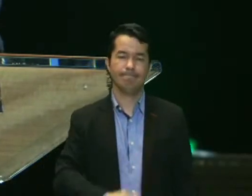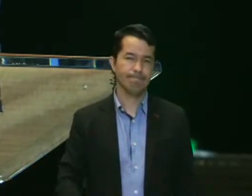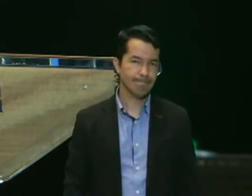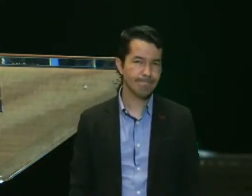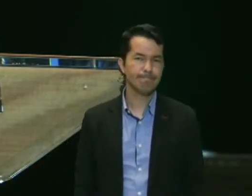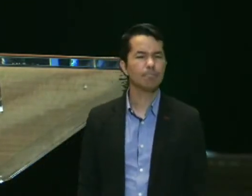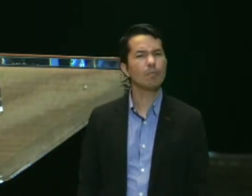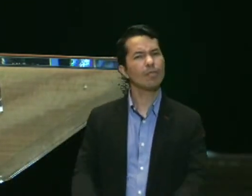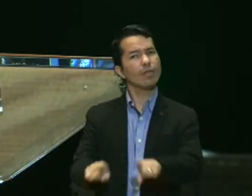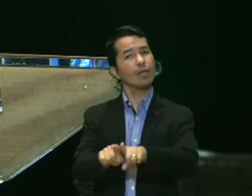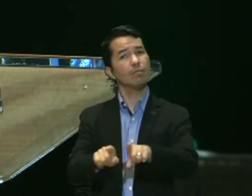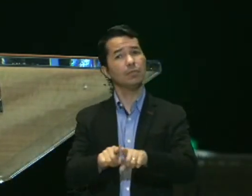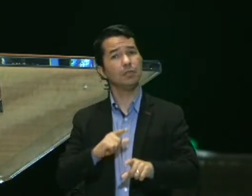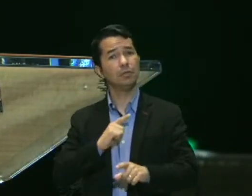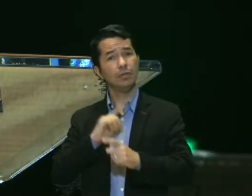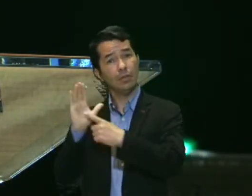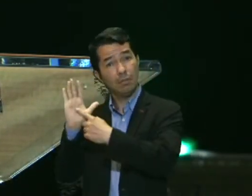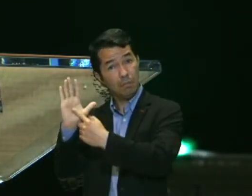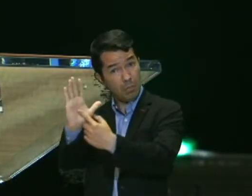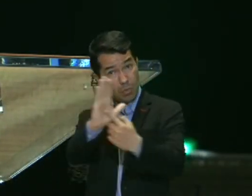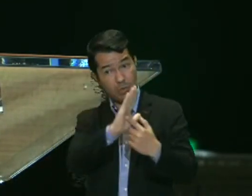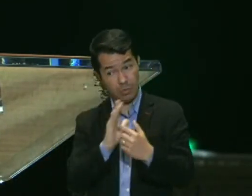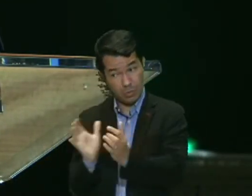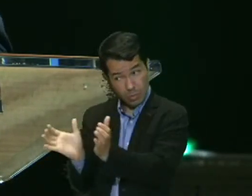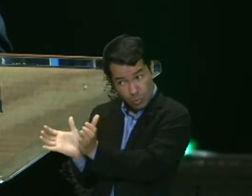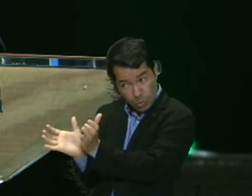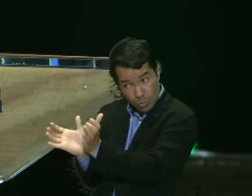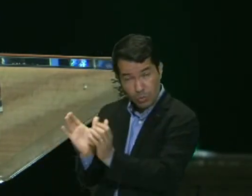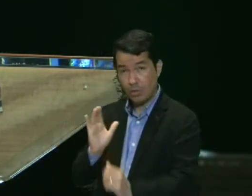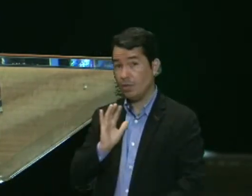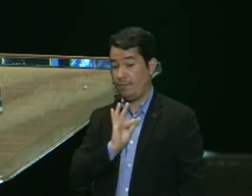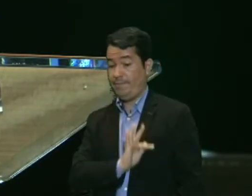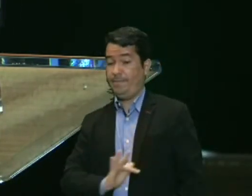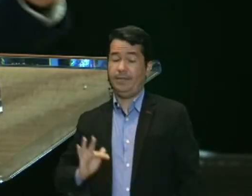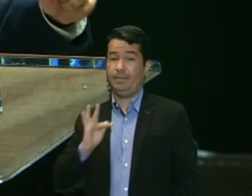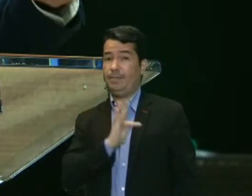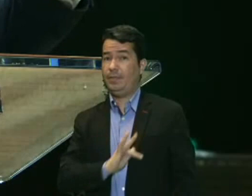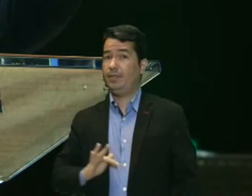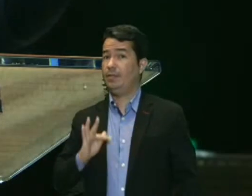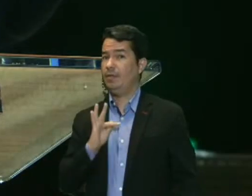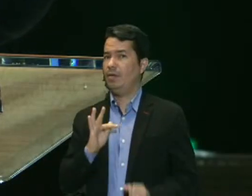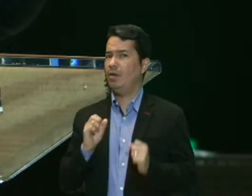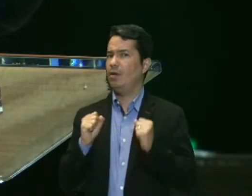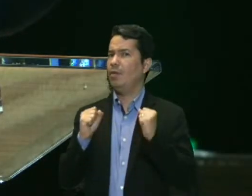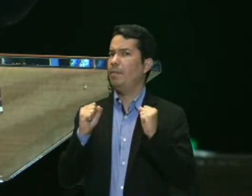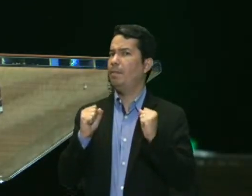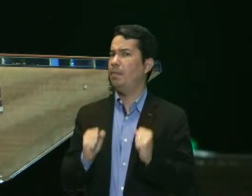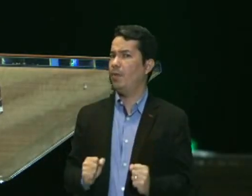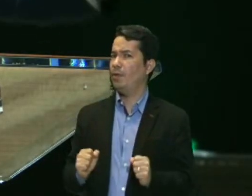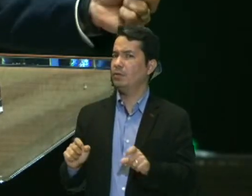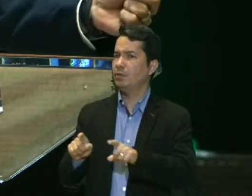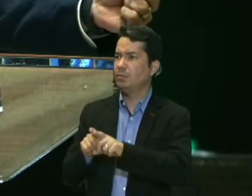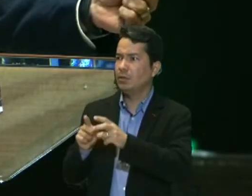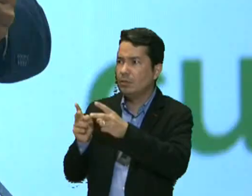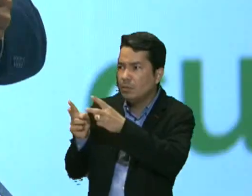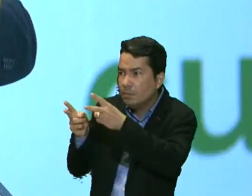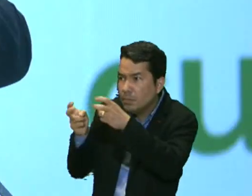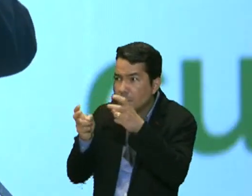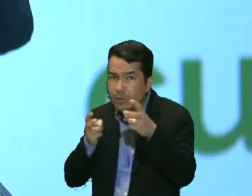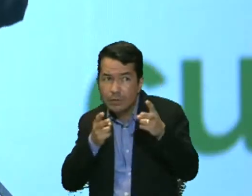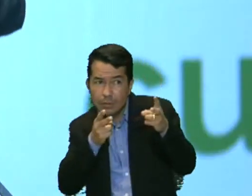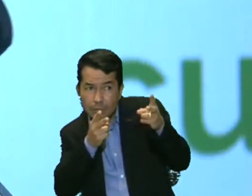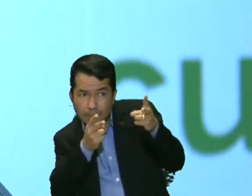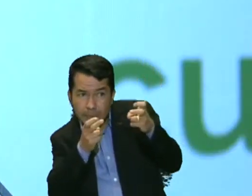que a comunidade de Filipos poderia observar que por causa daquelas ações que eles